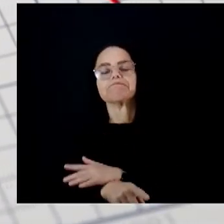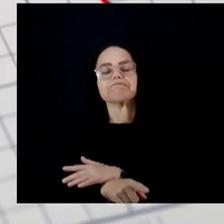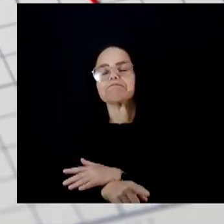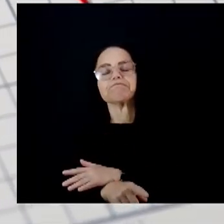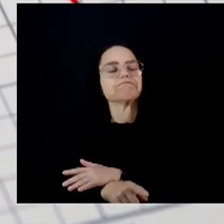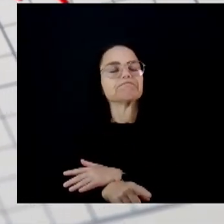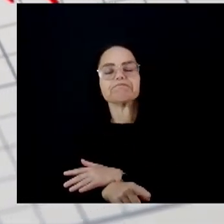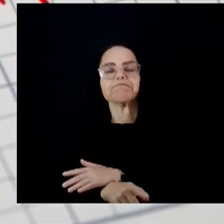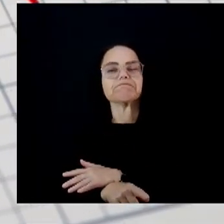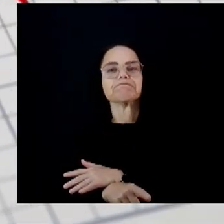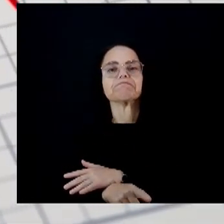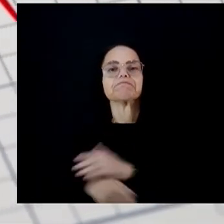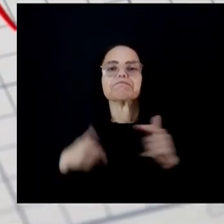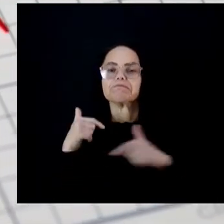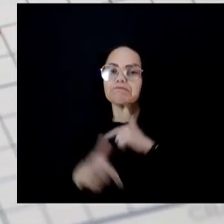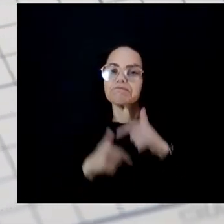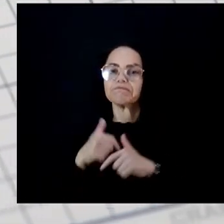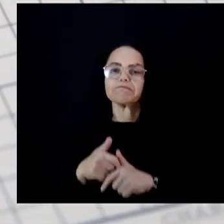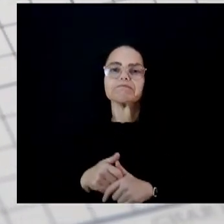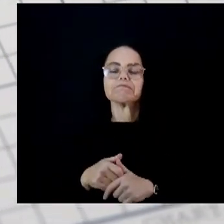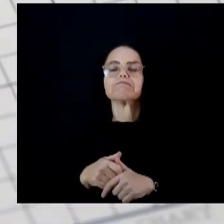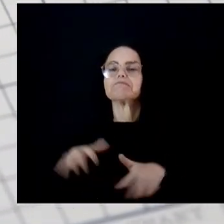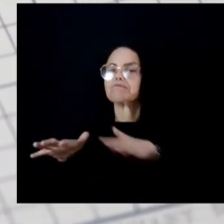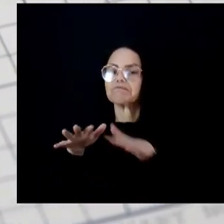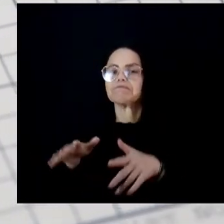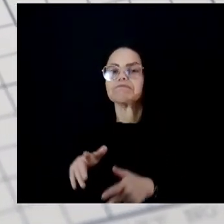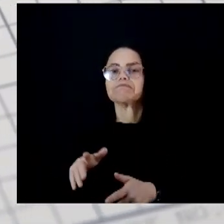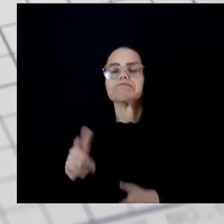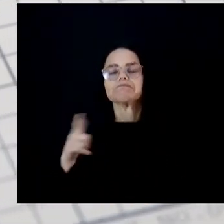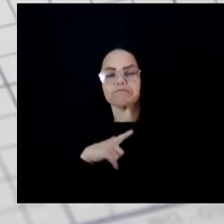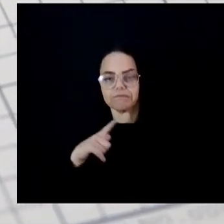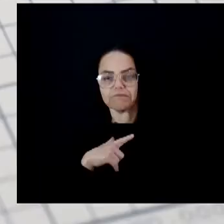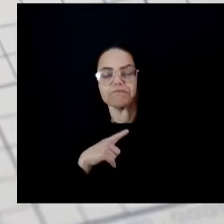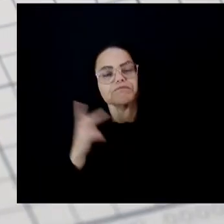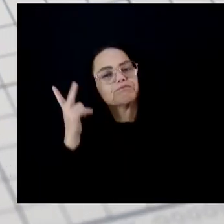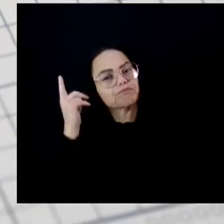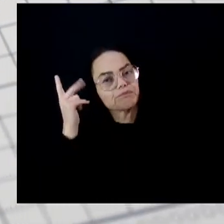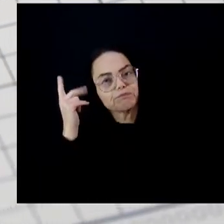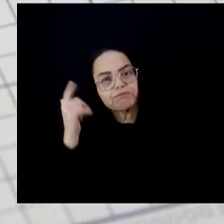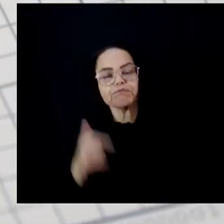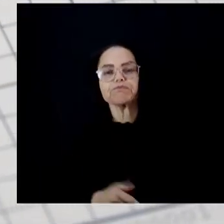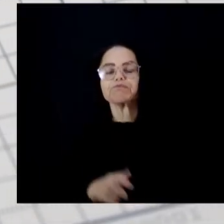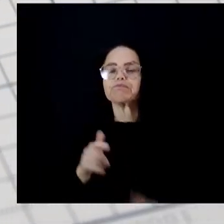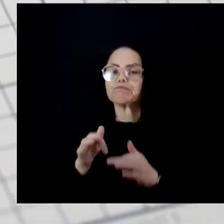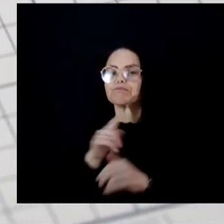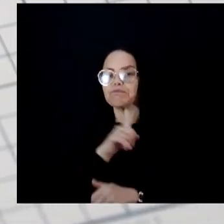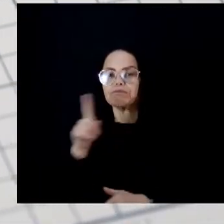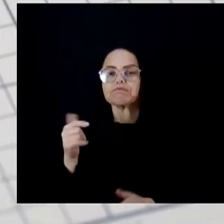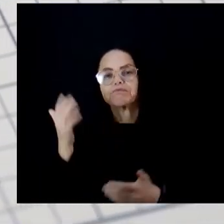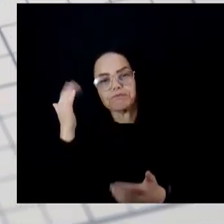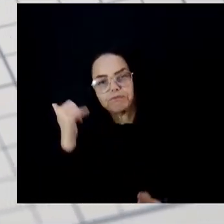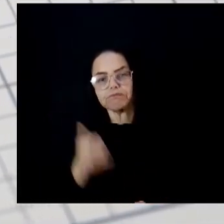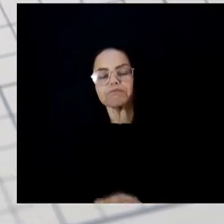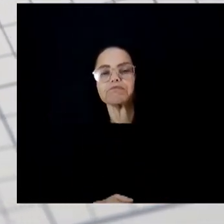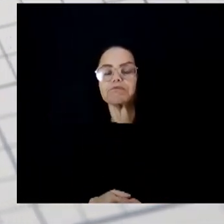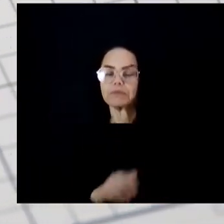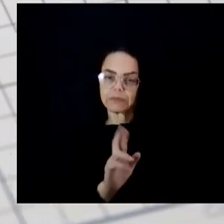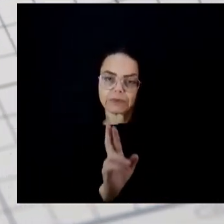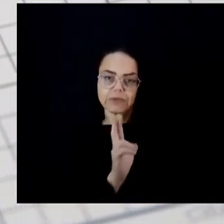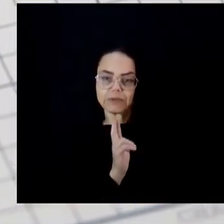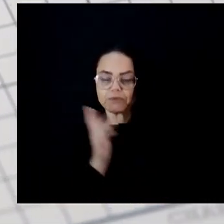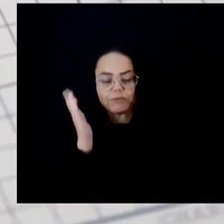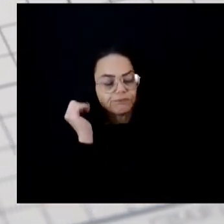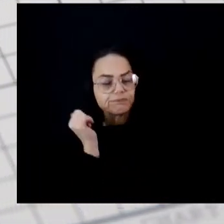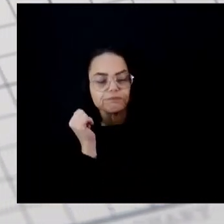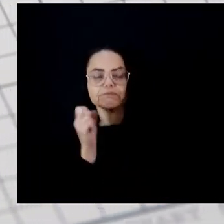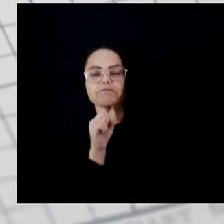trabalha com isso, com terremoto, sempre recebe, é algo comum, né, porque no final do dia as pessoas querem esse retorno de saber se a gente